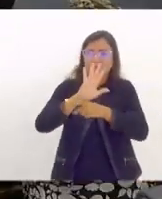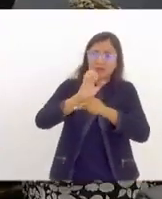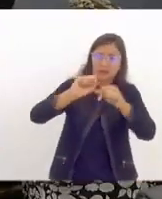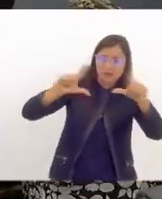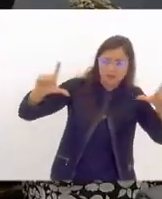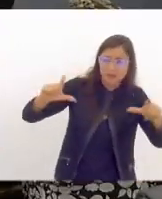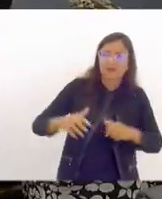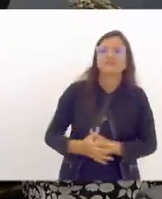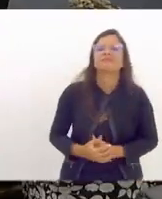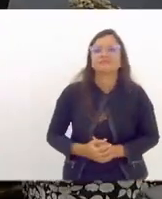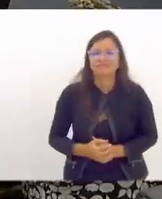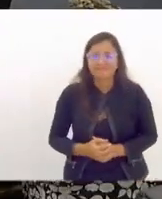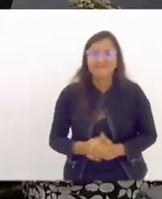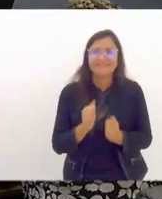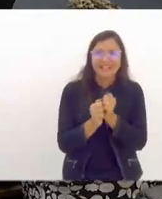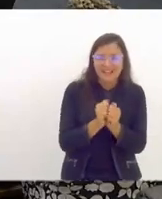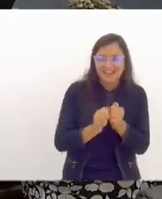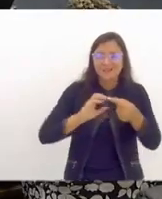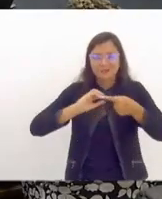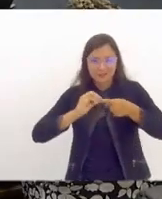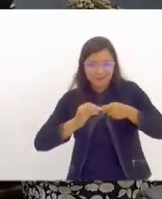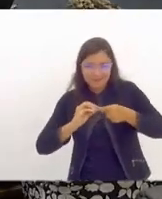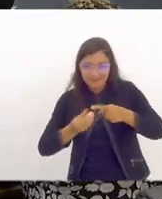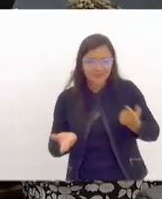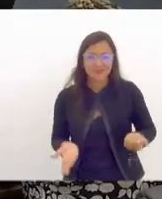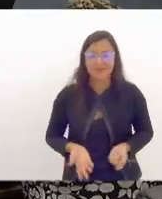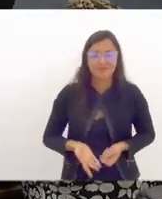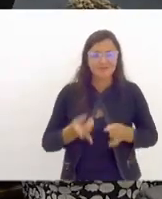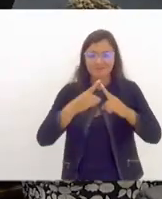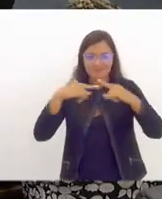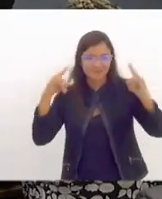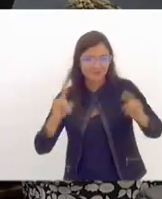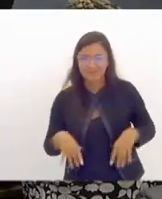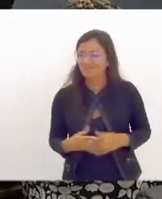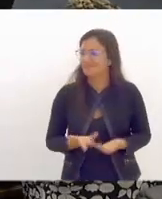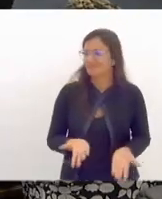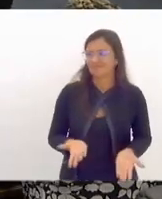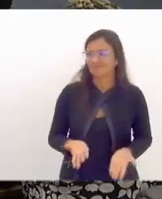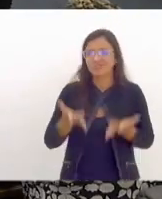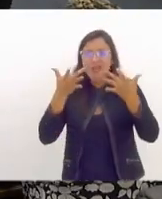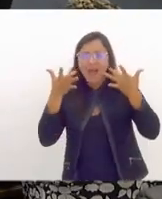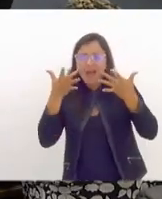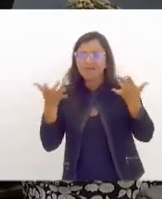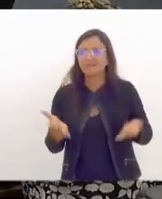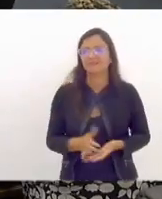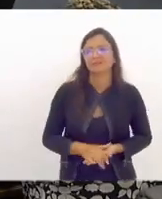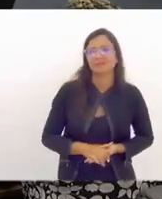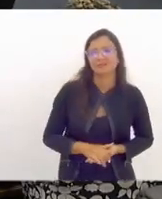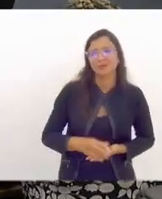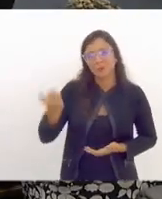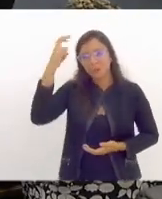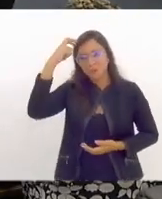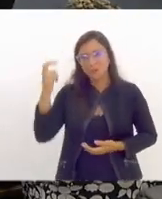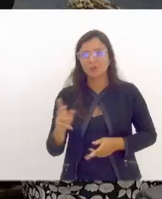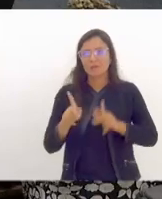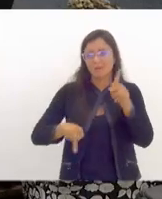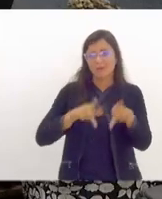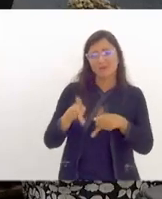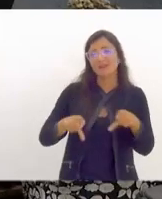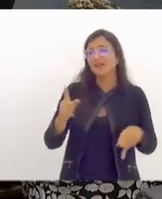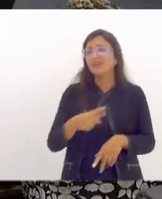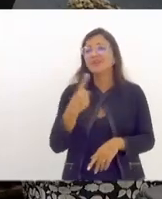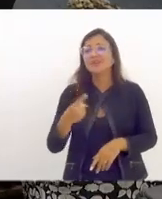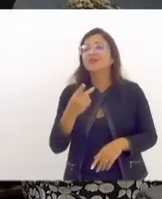arroz feijão e dança e circo teatro e jongo cultura popular é claro que a gente poderia meu irmão ficar te ouvindo aqui